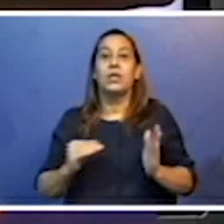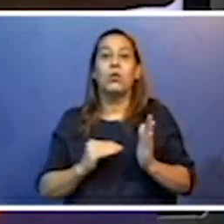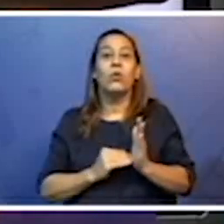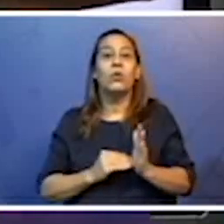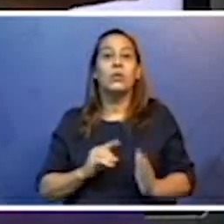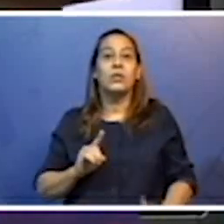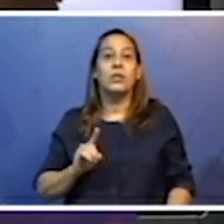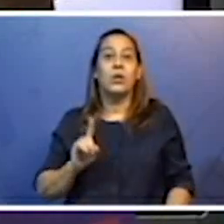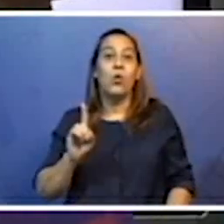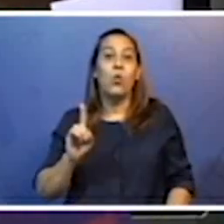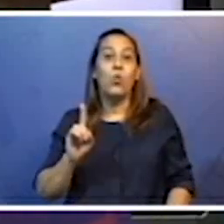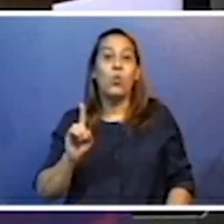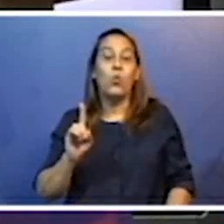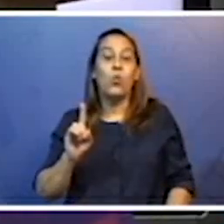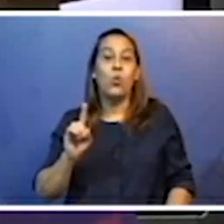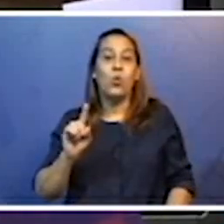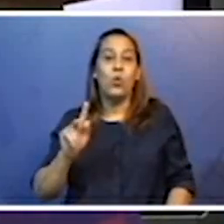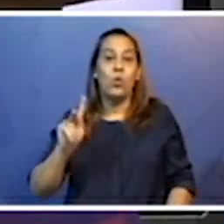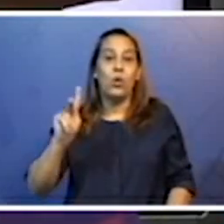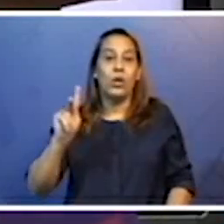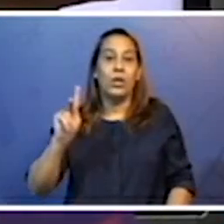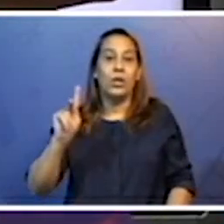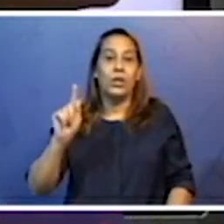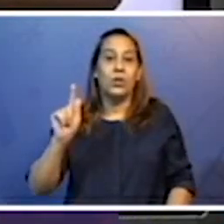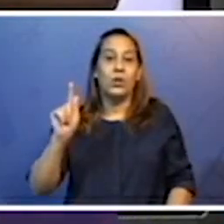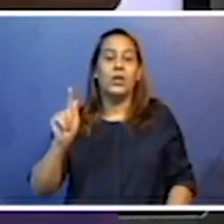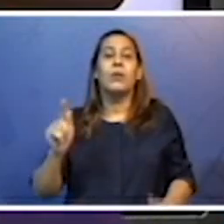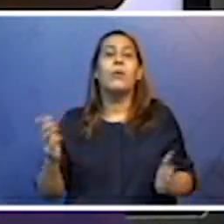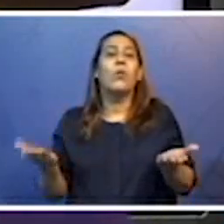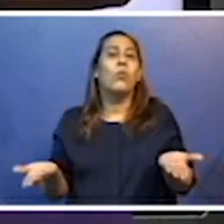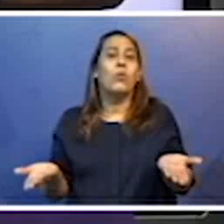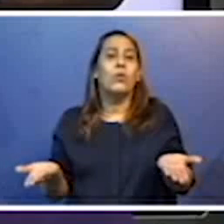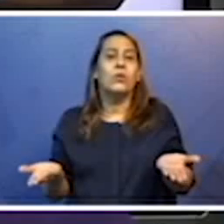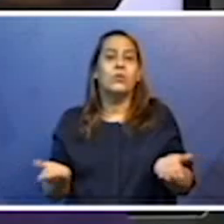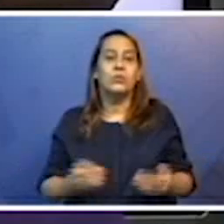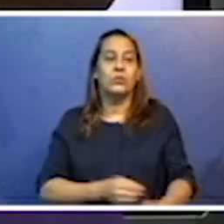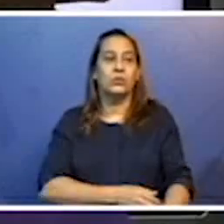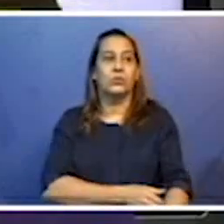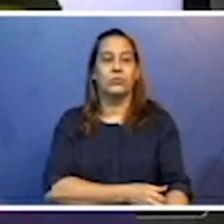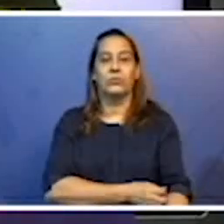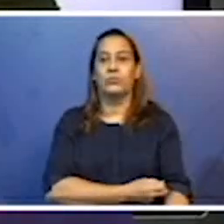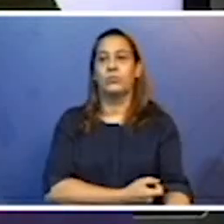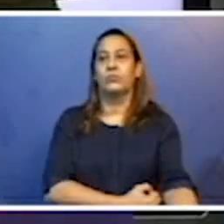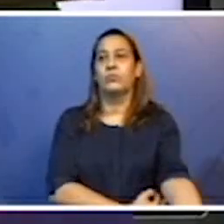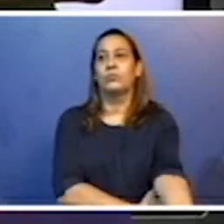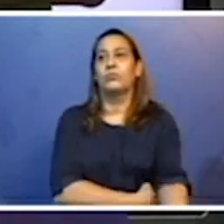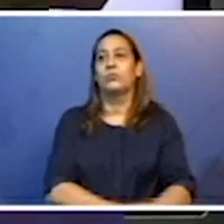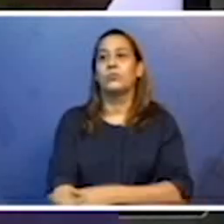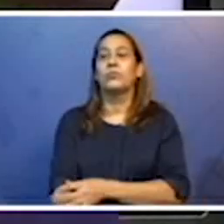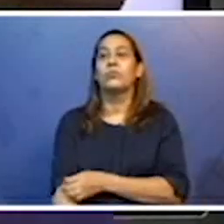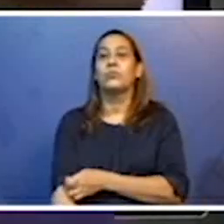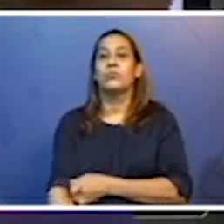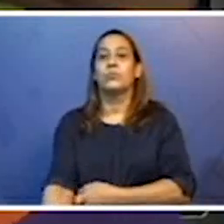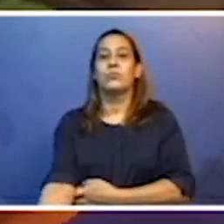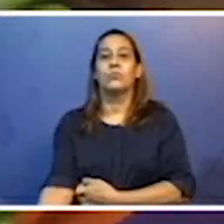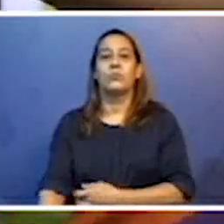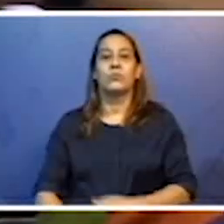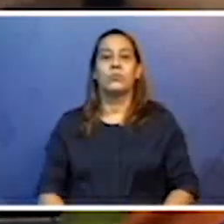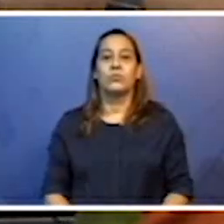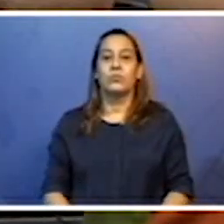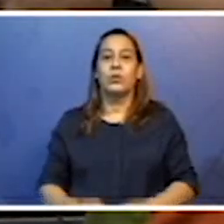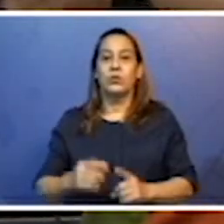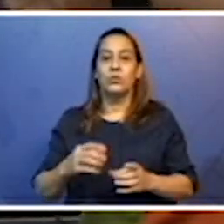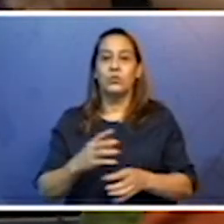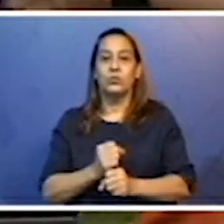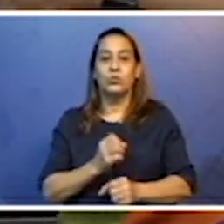1.000, que é o mesmo que 1 quilo? Não, não chego. 500, não, chego no 1.000. E se eu colocar mais um?